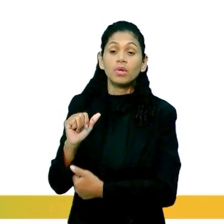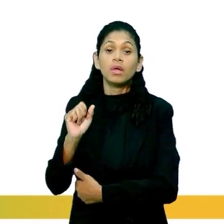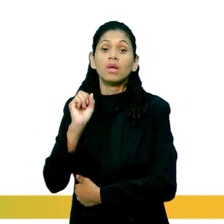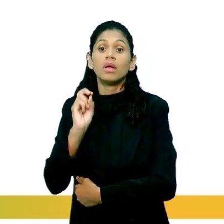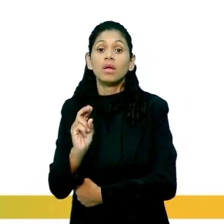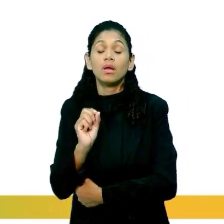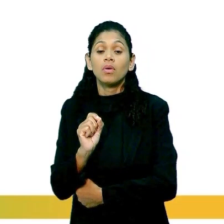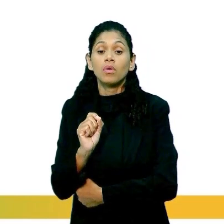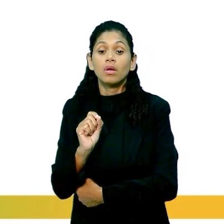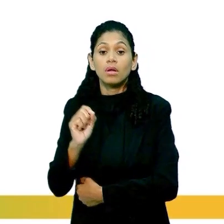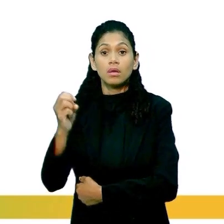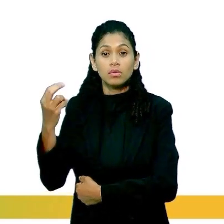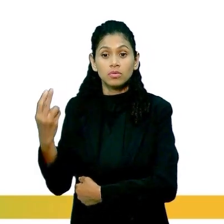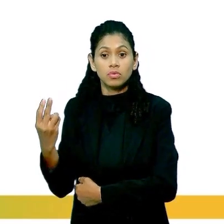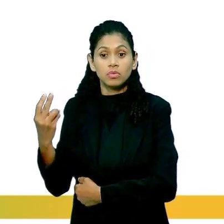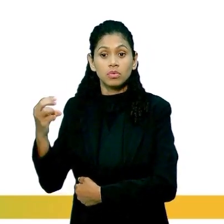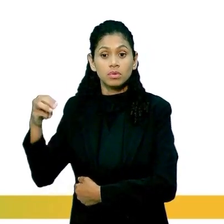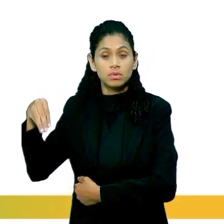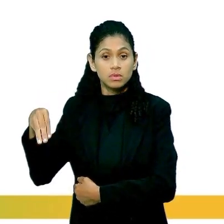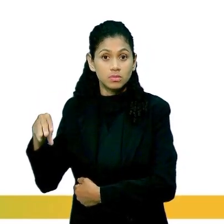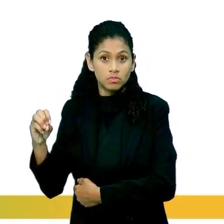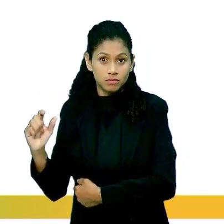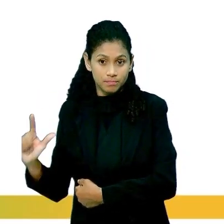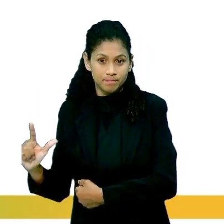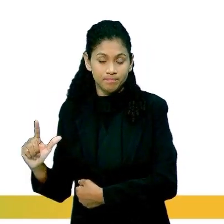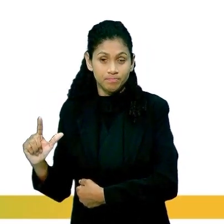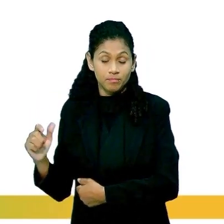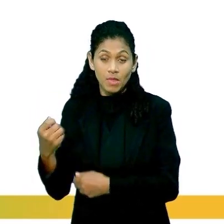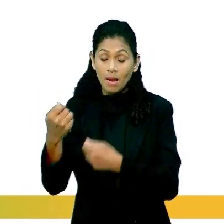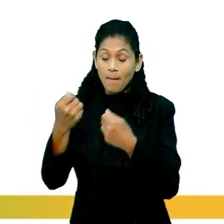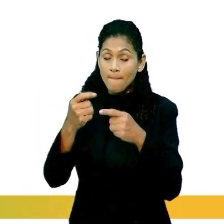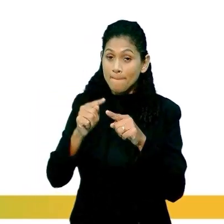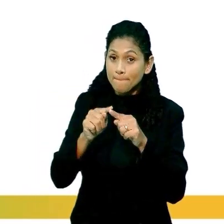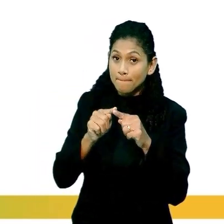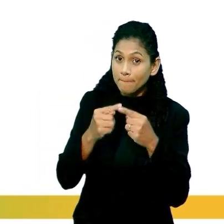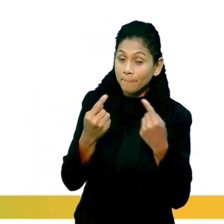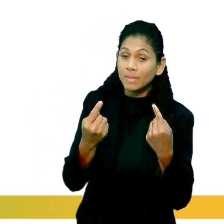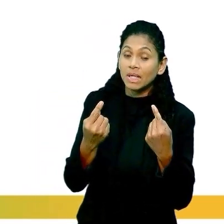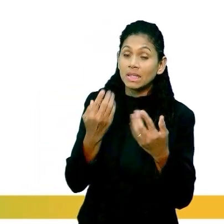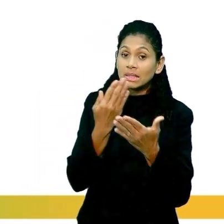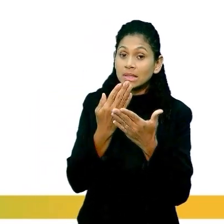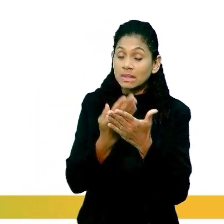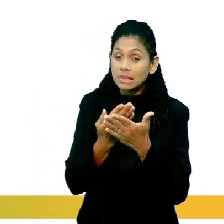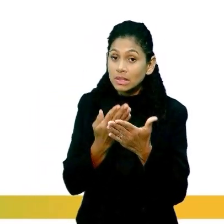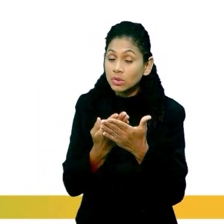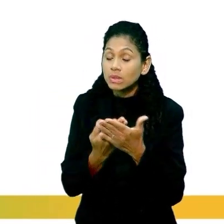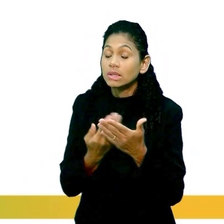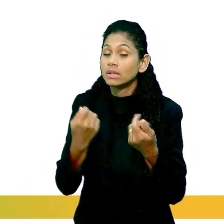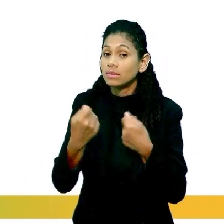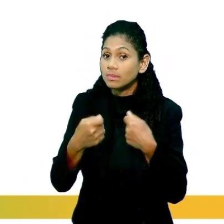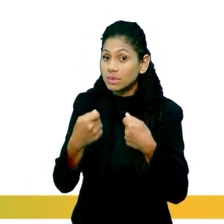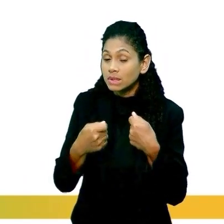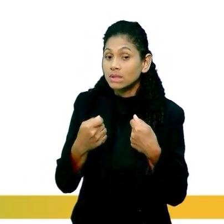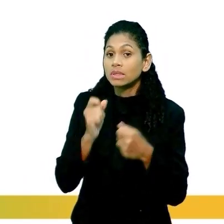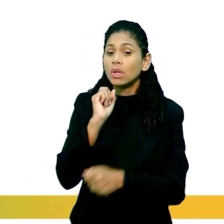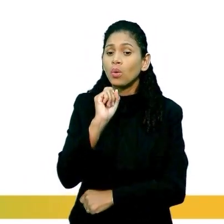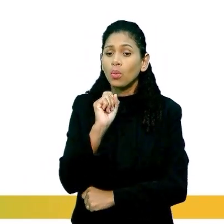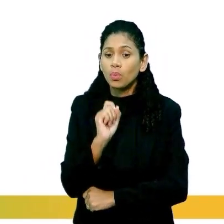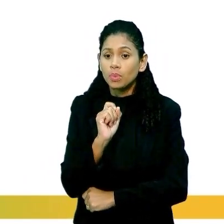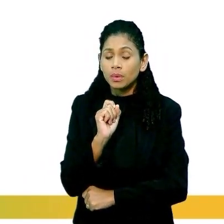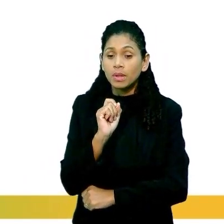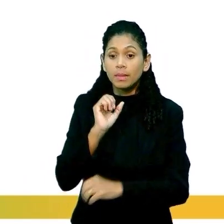quer sintetizar 4 mols. Com isso, pessoal, nós podemos executar a lei de Prost, a lei das